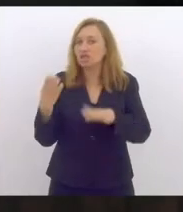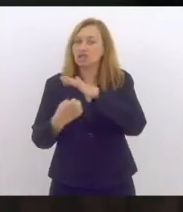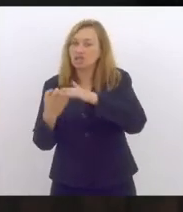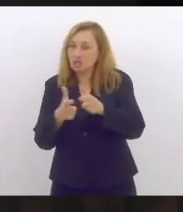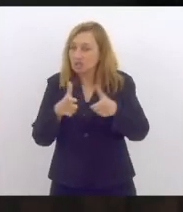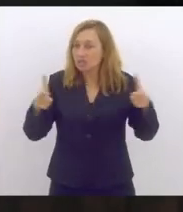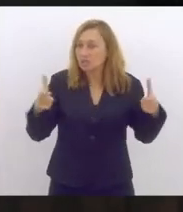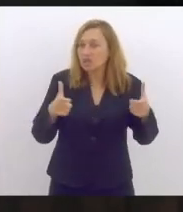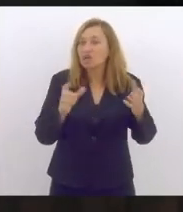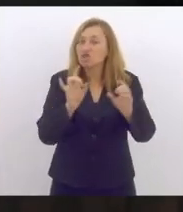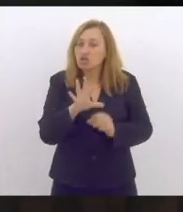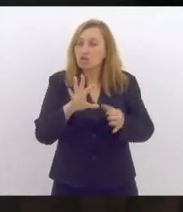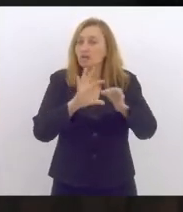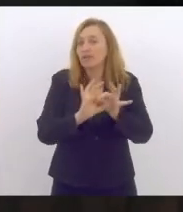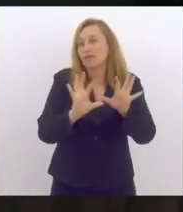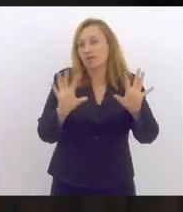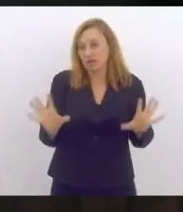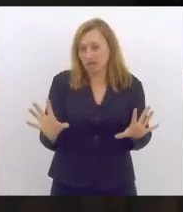quer só